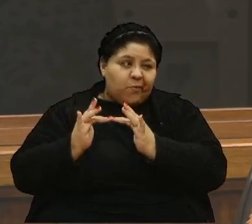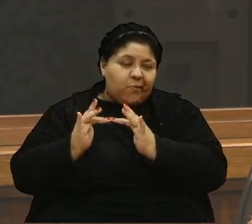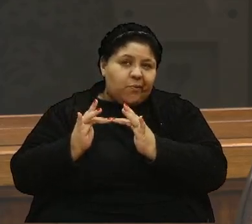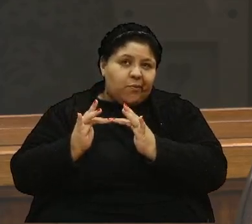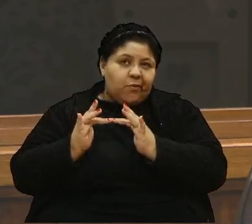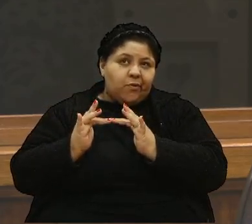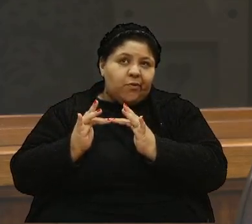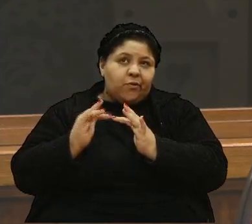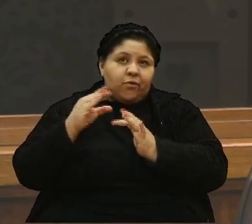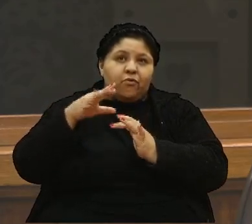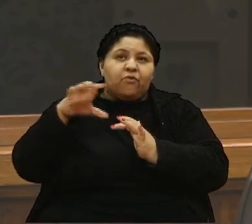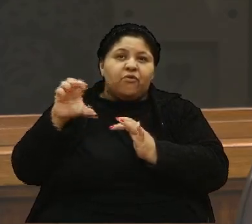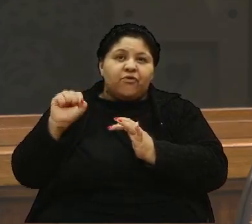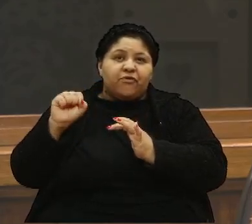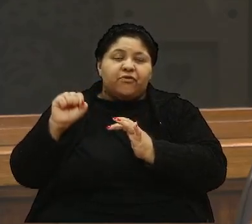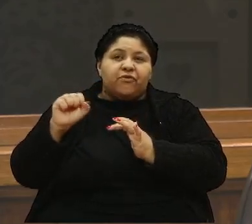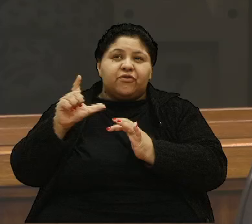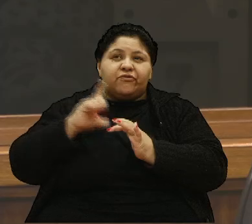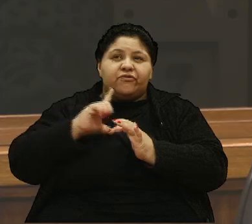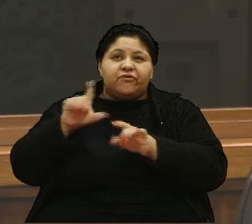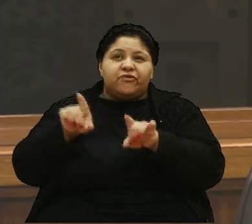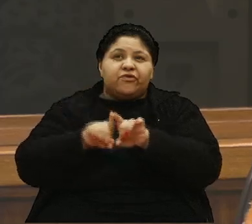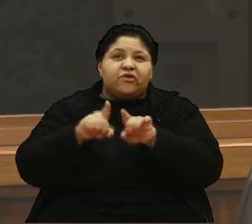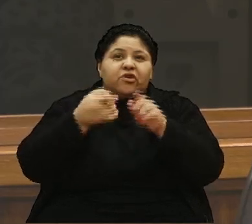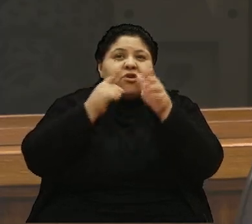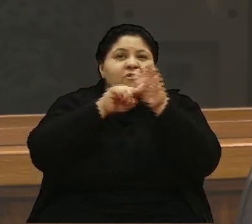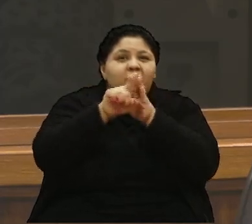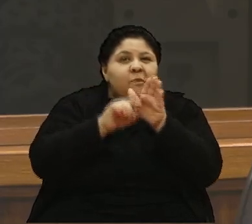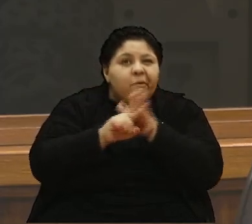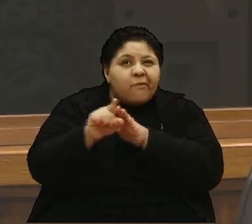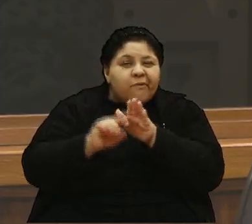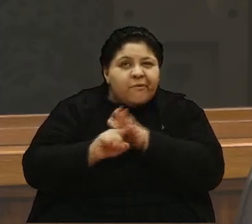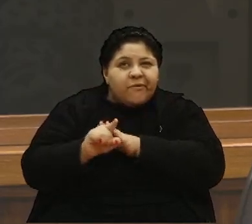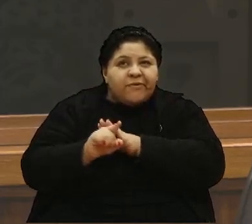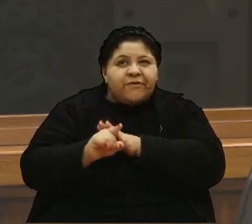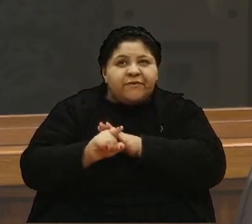o SES, né, nós tivemos também pesquisando